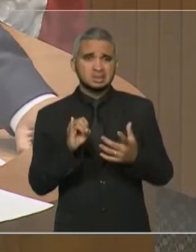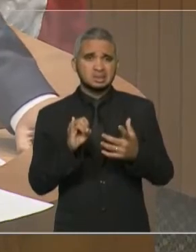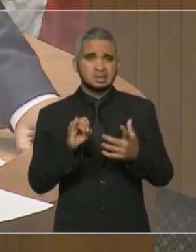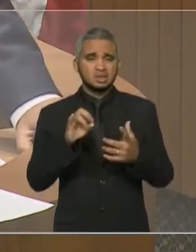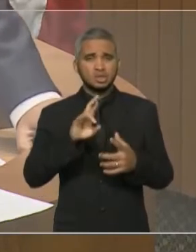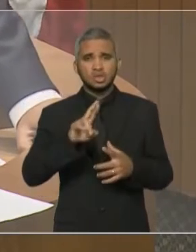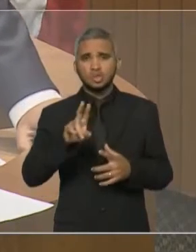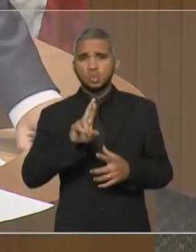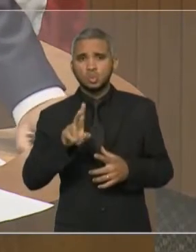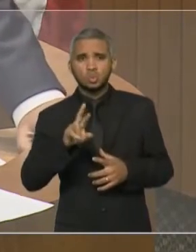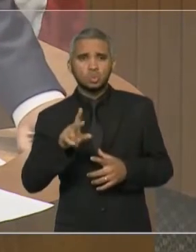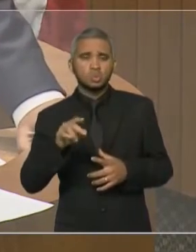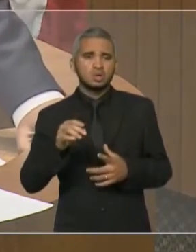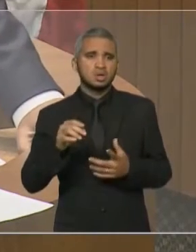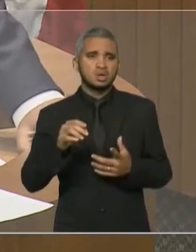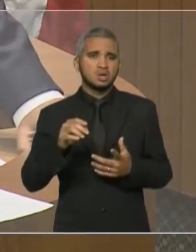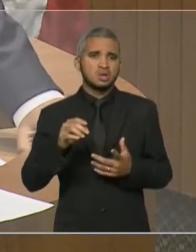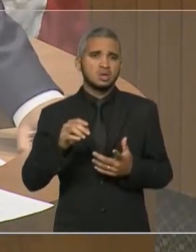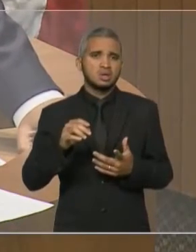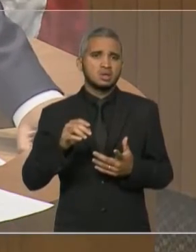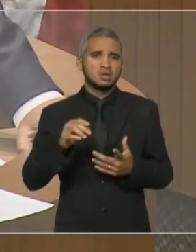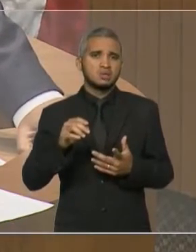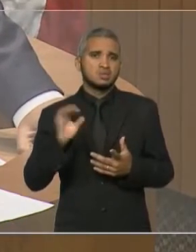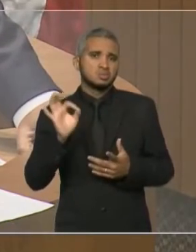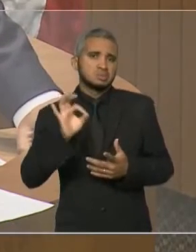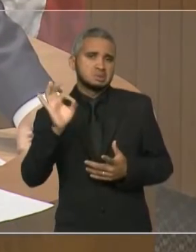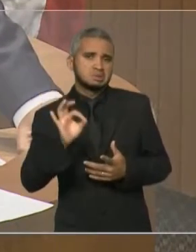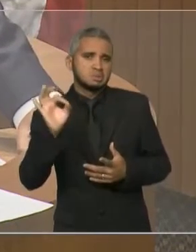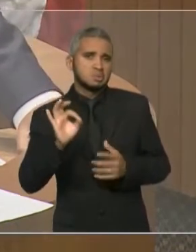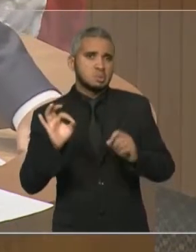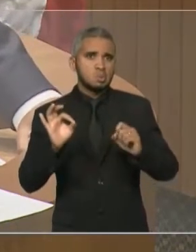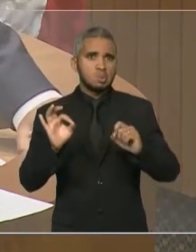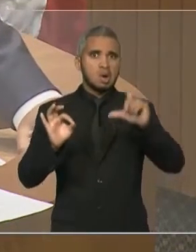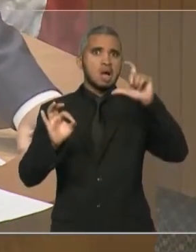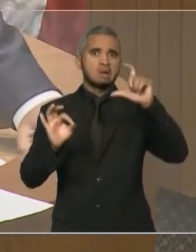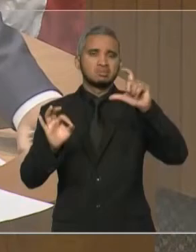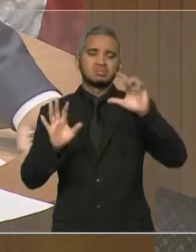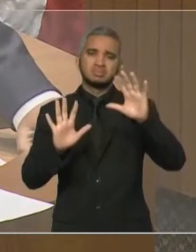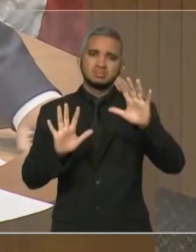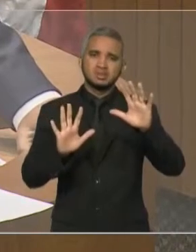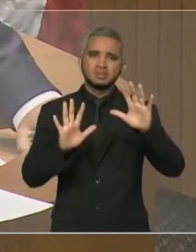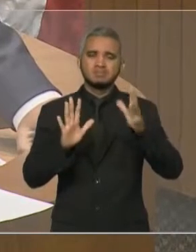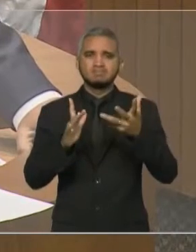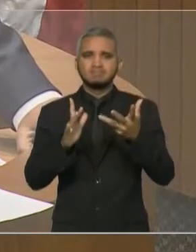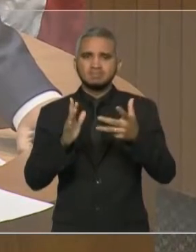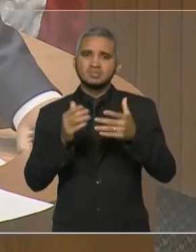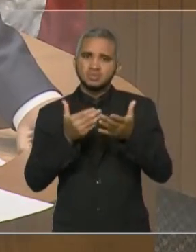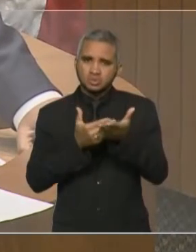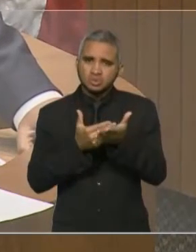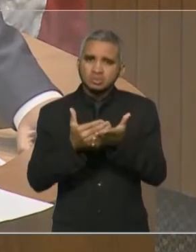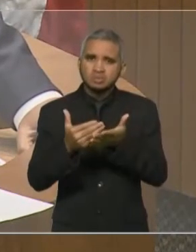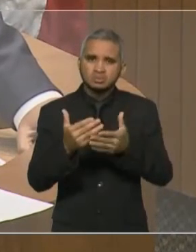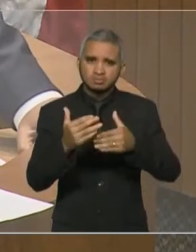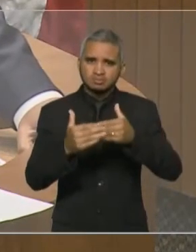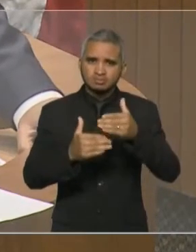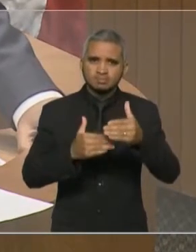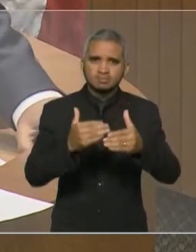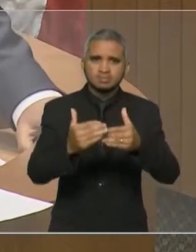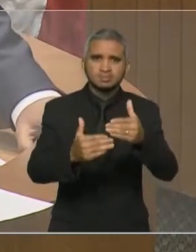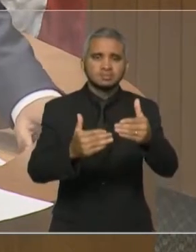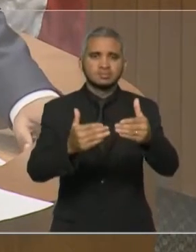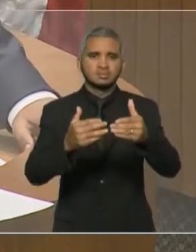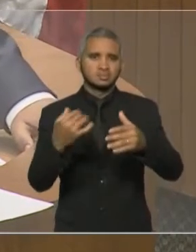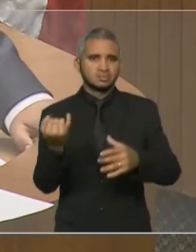que desonera tanto, mas já ajudará. Será um apoio muito importante. Destaco